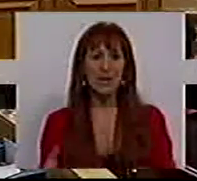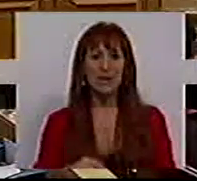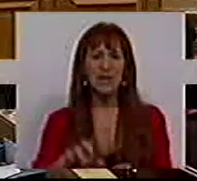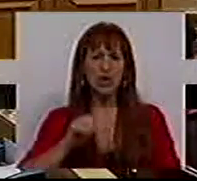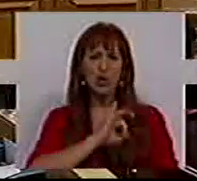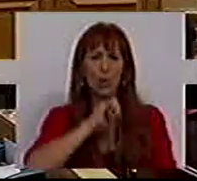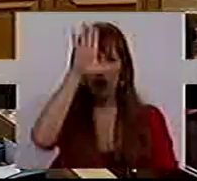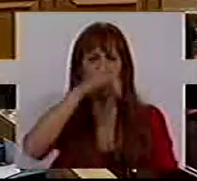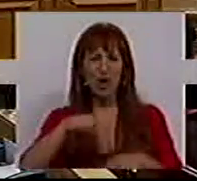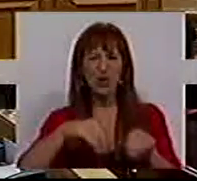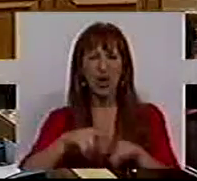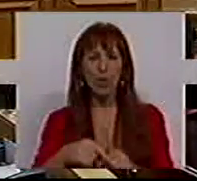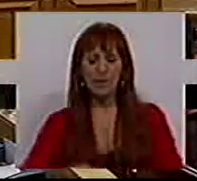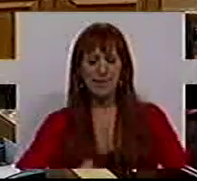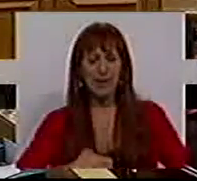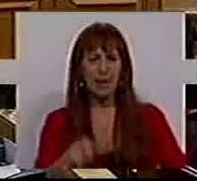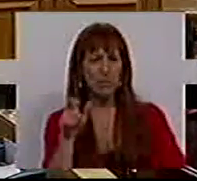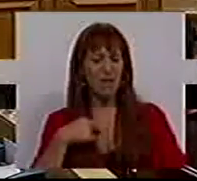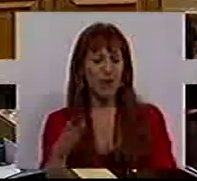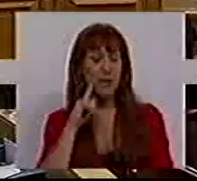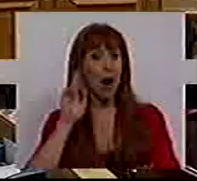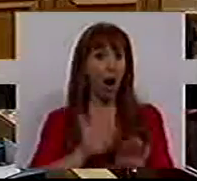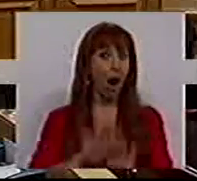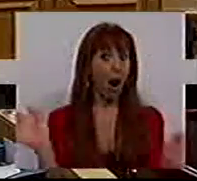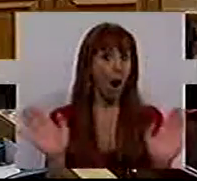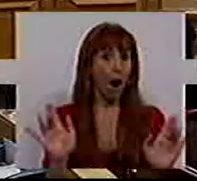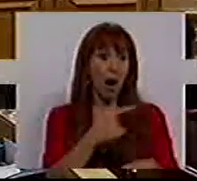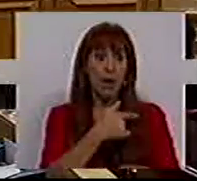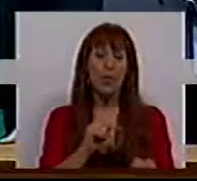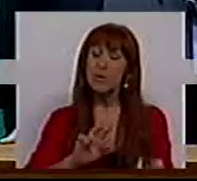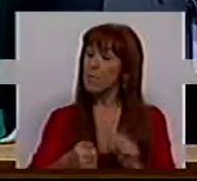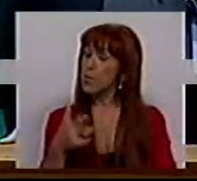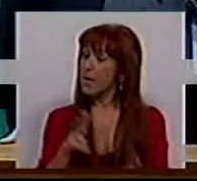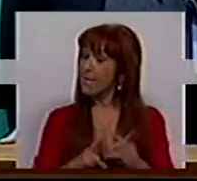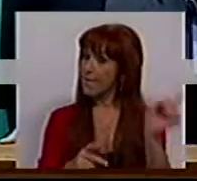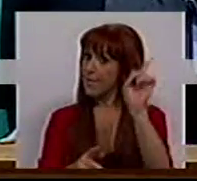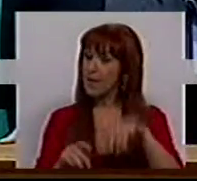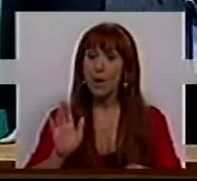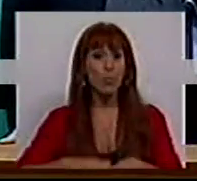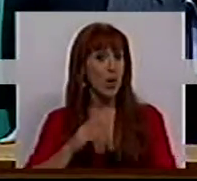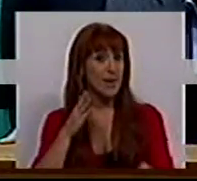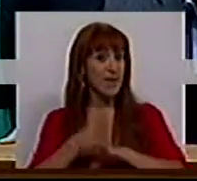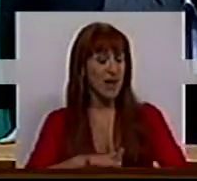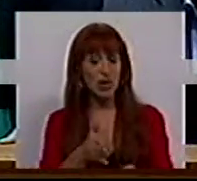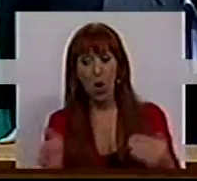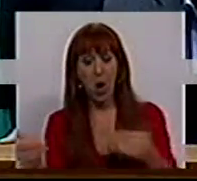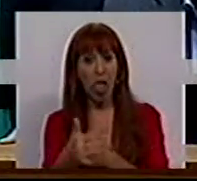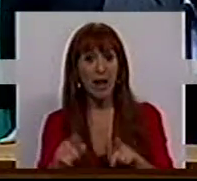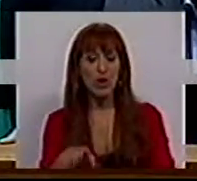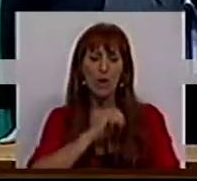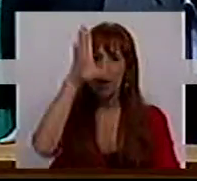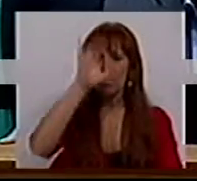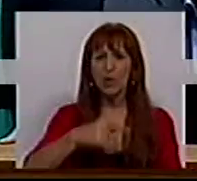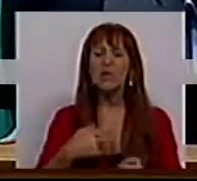Sr. Primeiro-Ministro, jogos de semântica não o ilibam da responsabilidade nem alteram a realidade. Consequências diretas ou indiretas, o que o